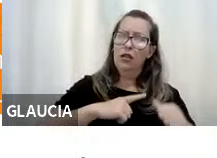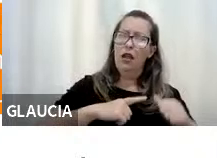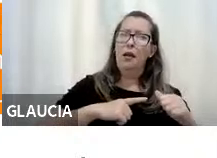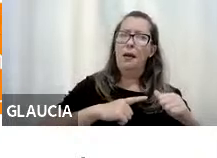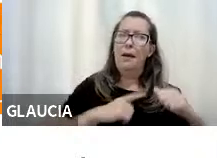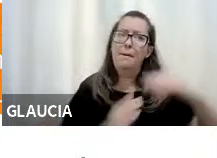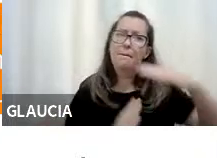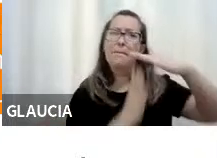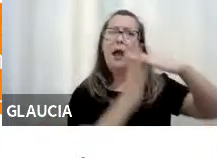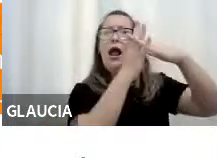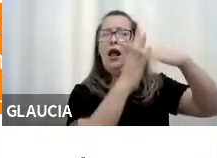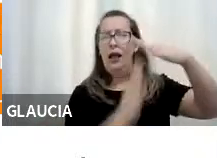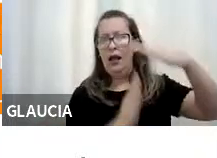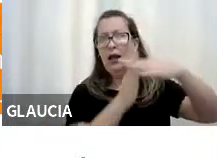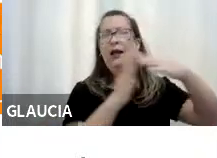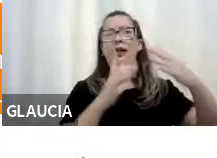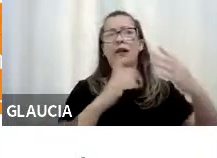Itaú,